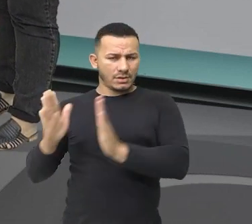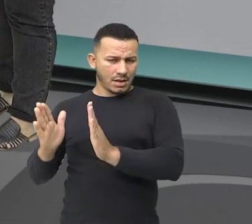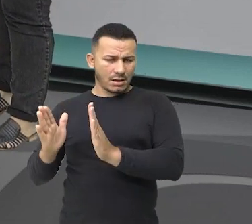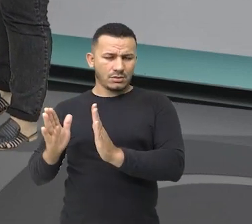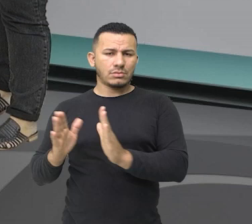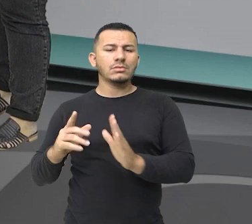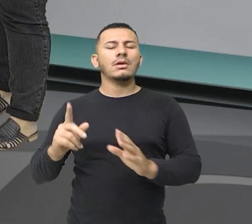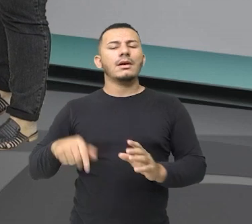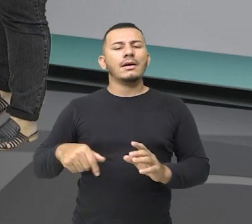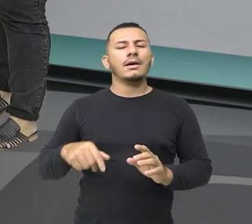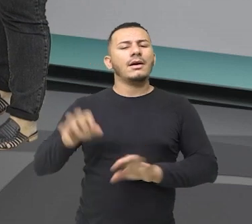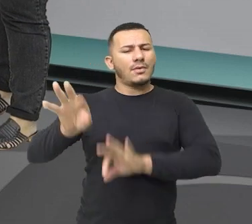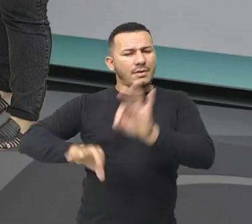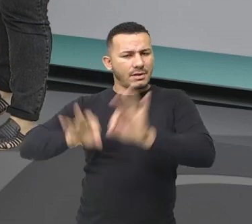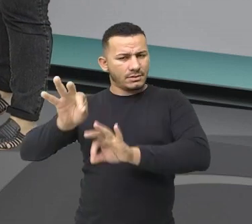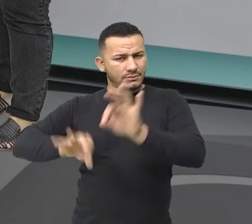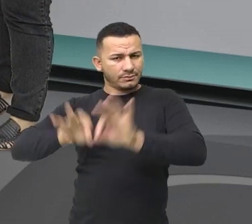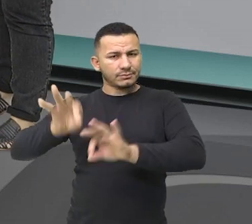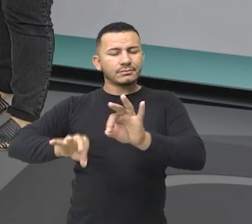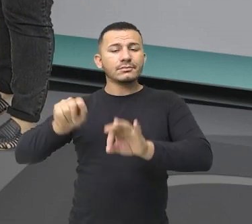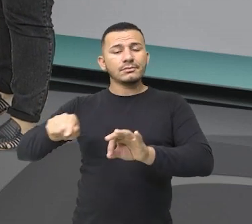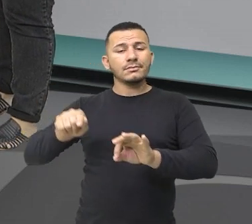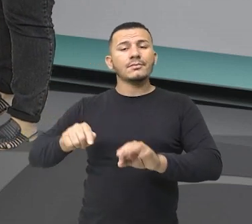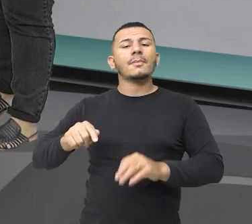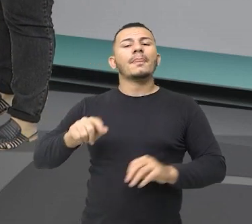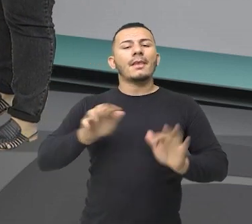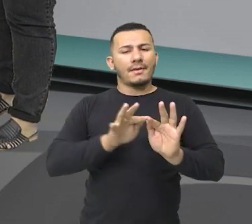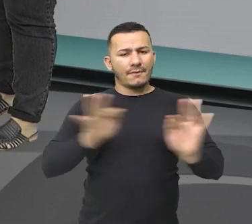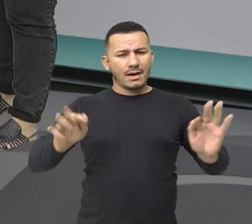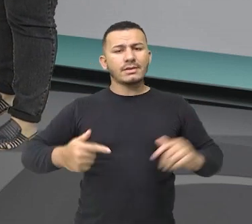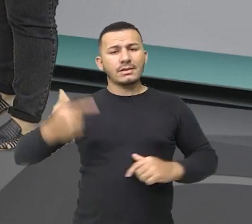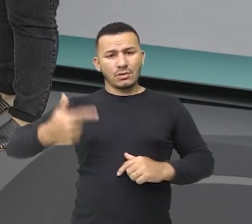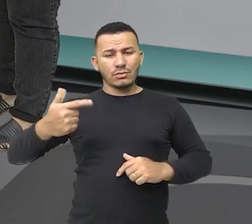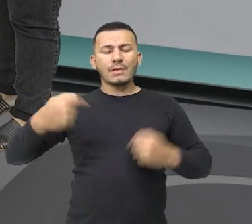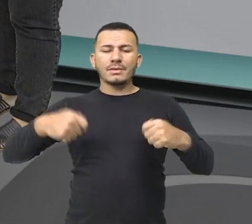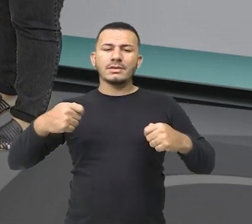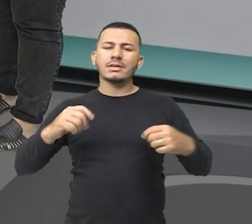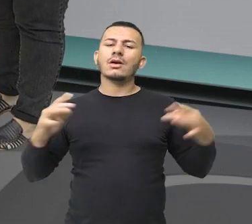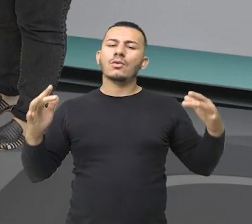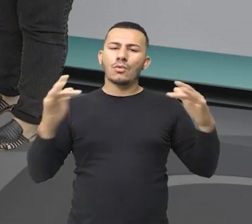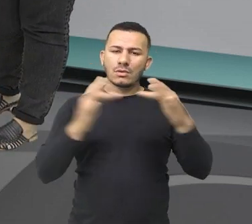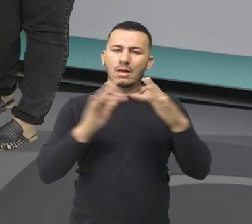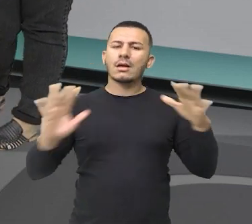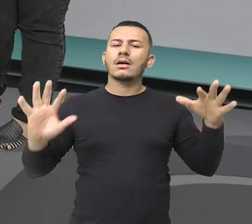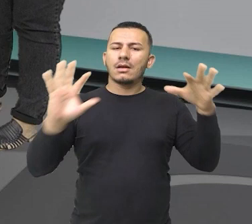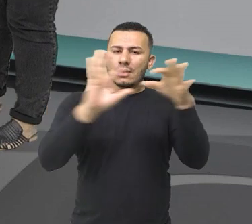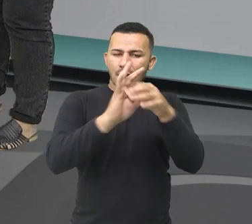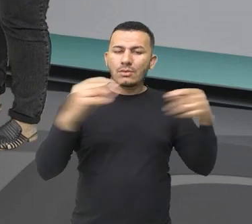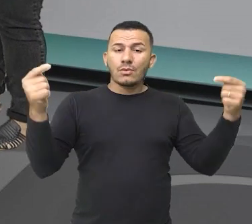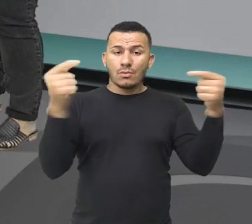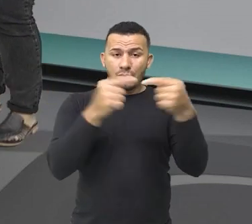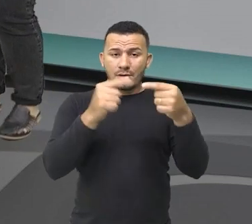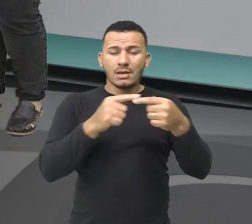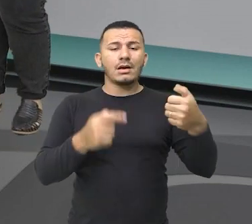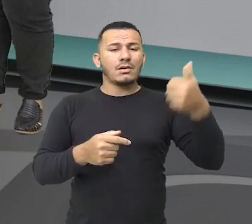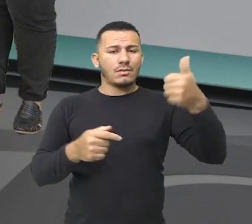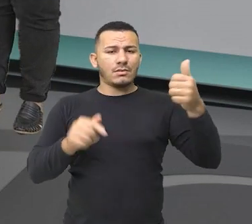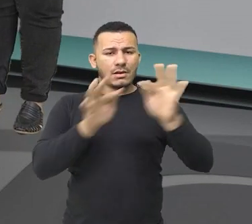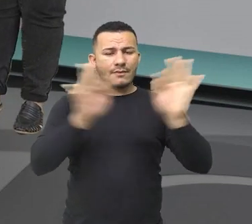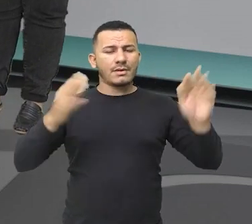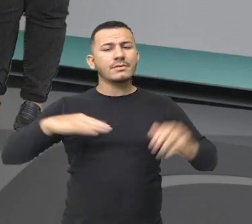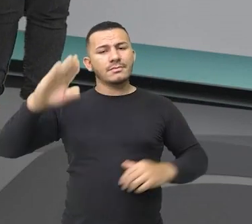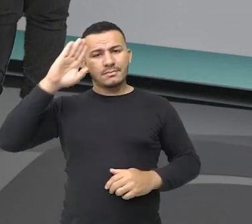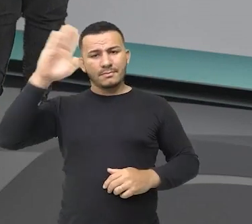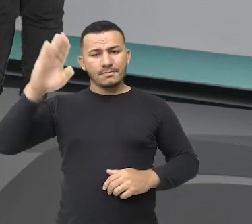feito em que a ideia secundária vai se relacionar com a ideia principal, tá bom? E, como a gente observou